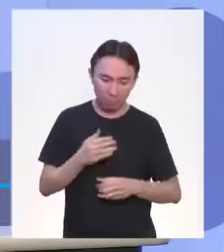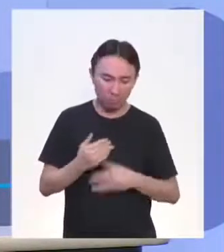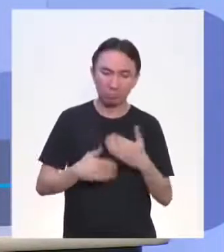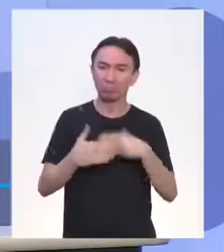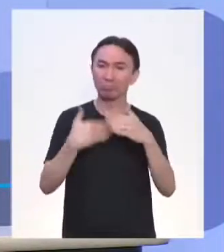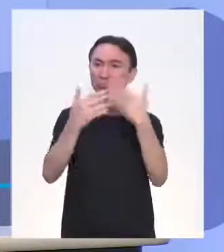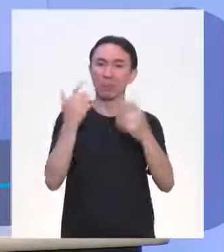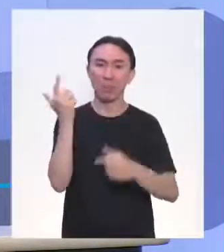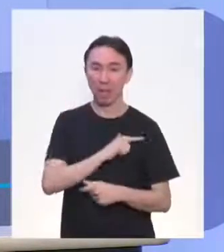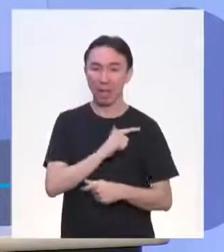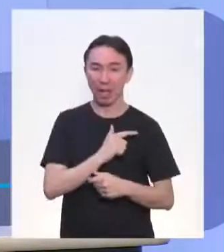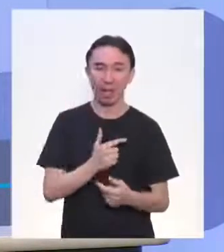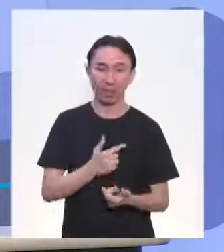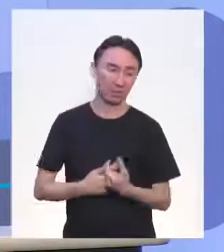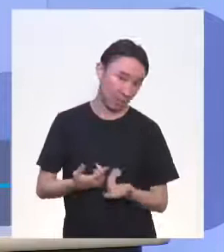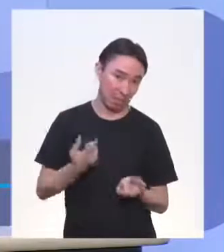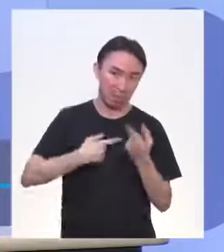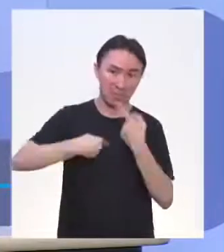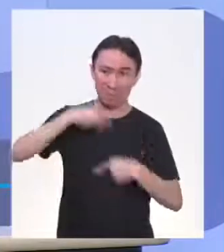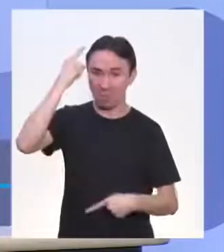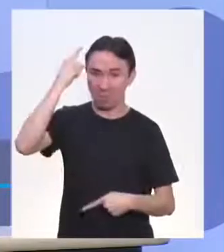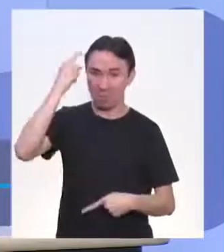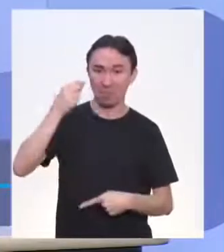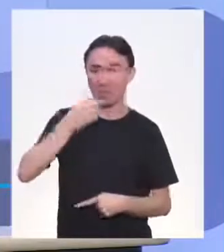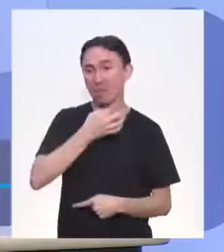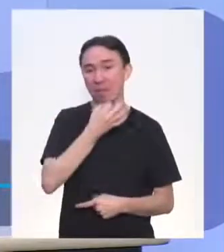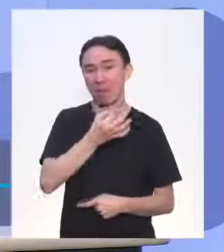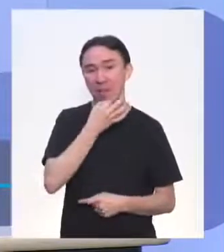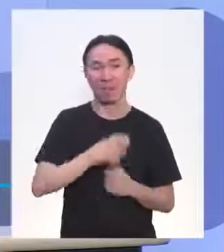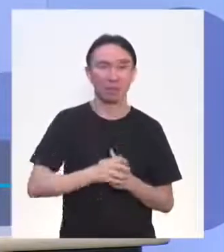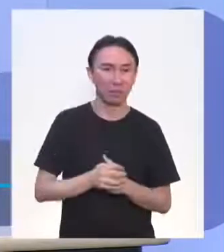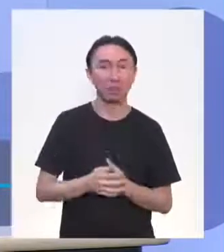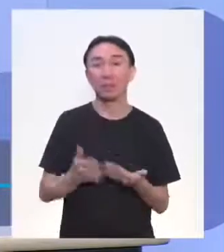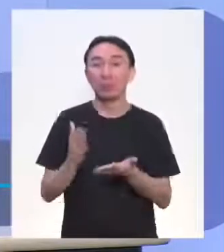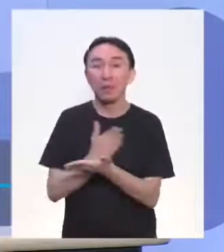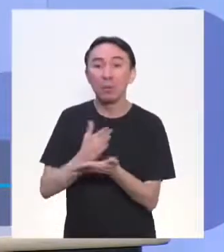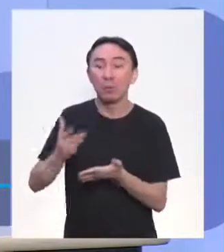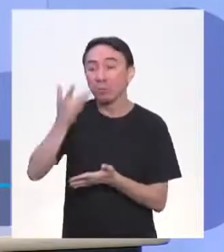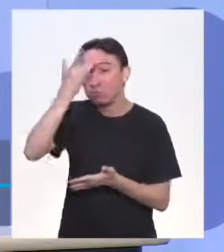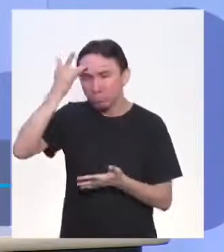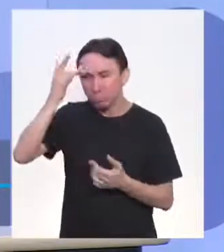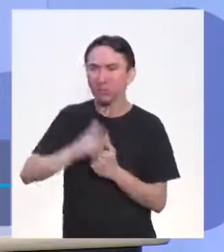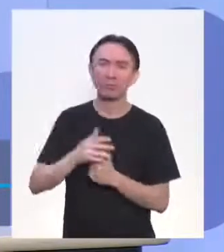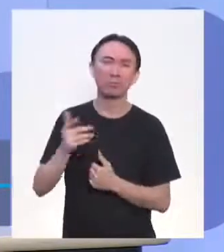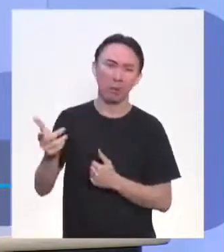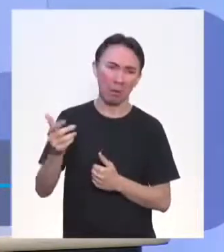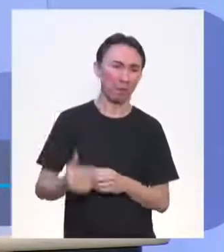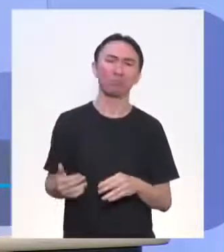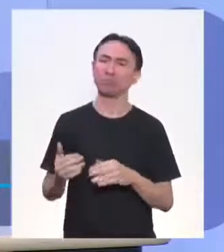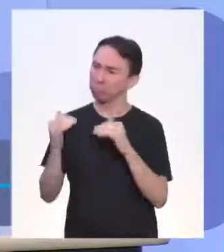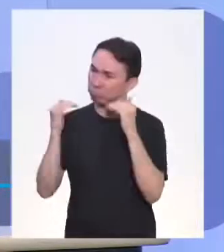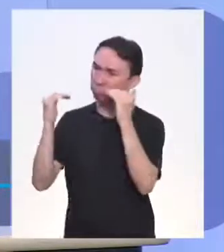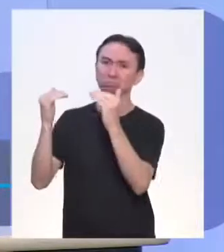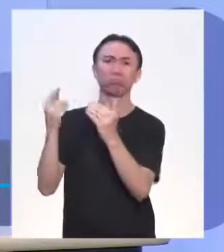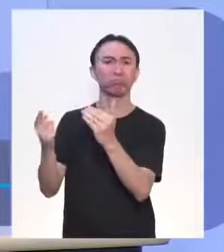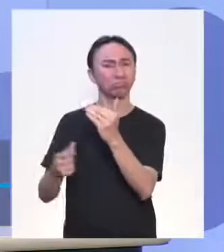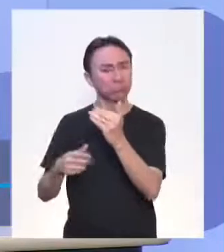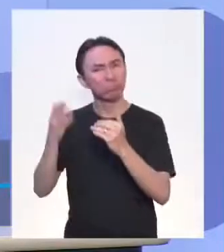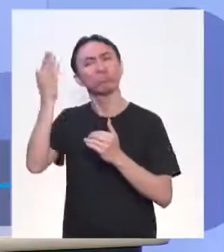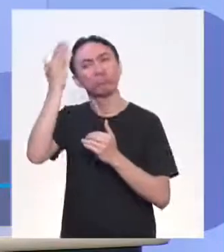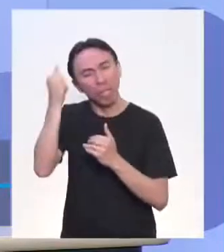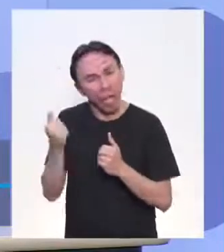encontrando, né? Pessoas que têm autoridade para dizer o que foi dito, né? Você vai anotando para